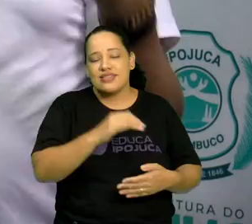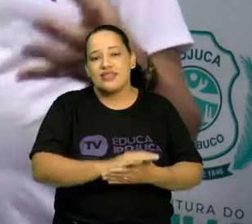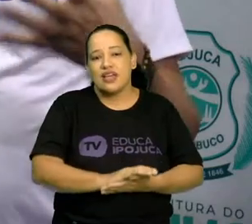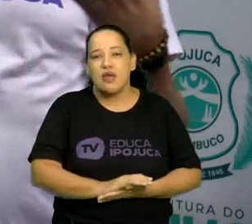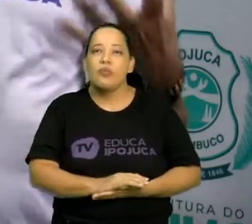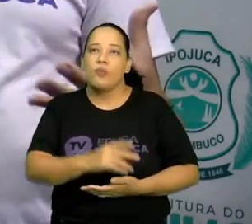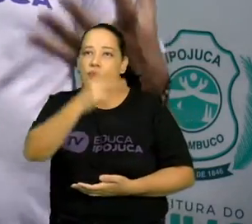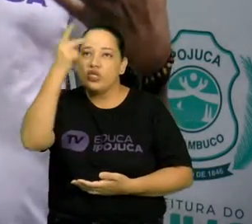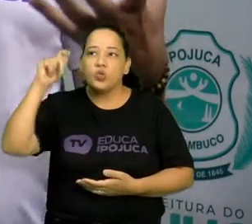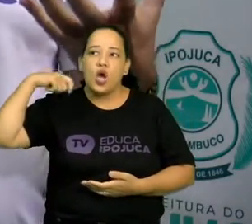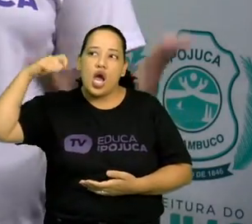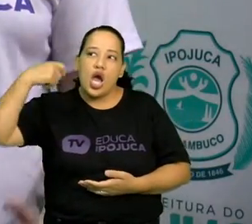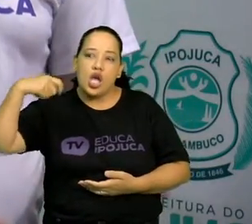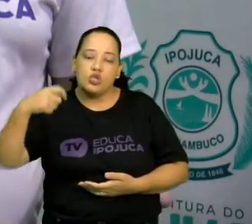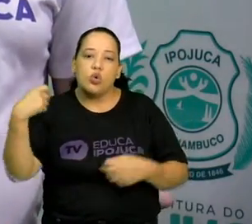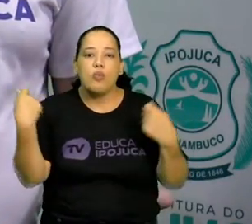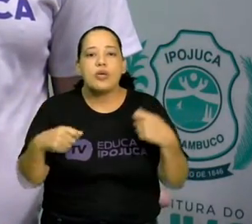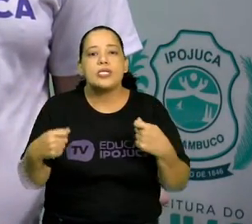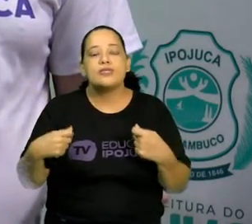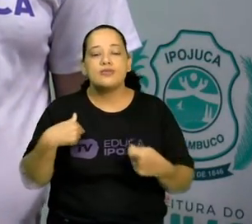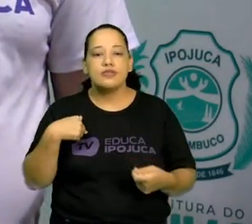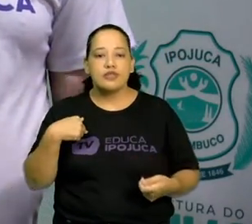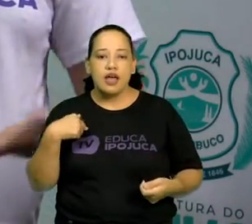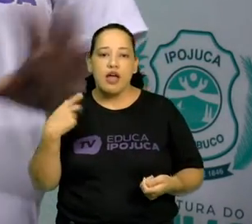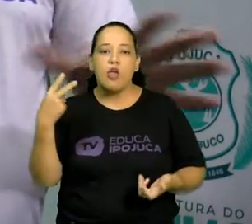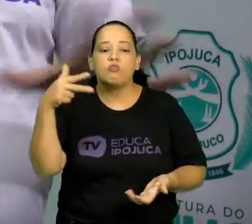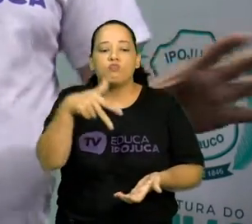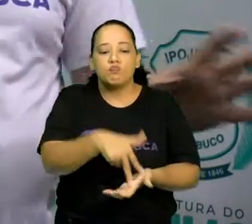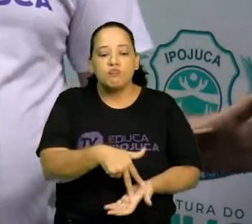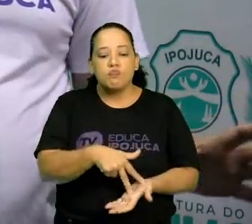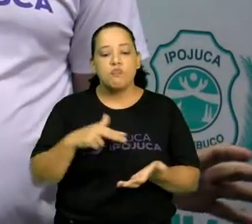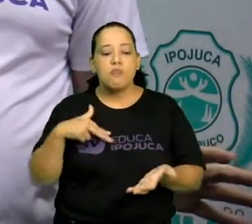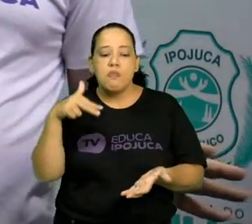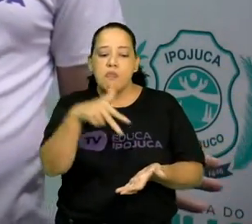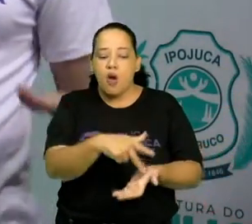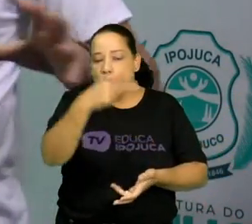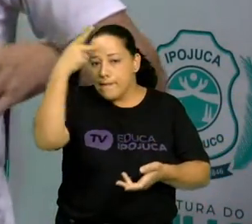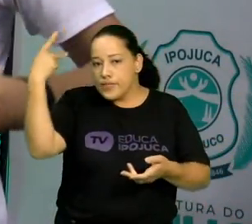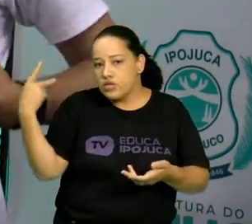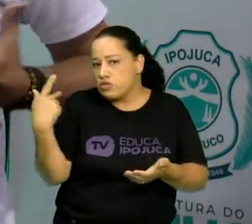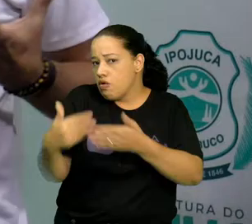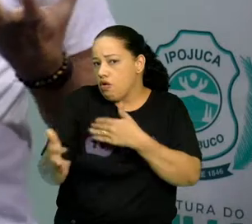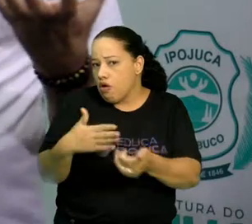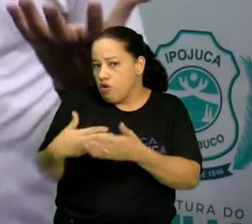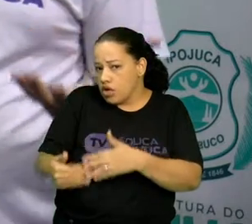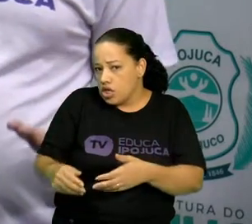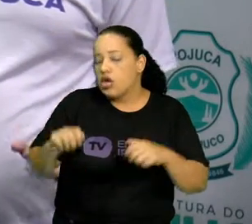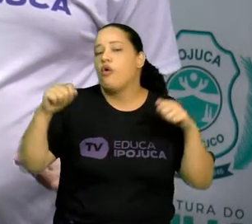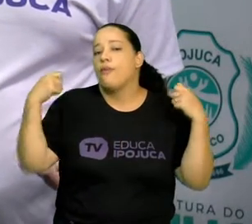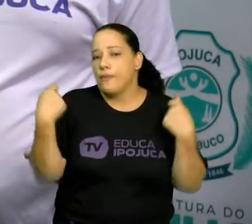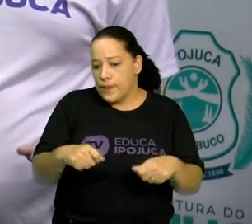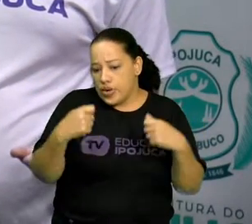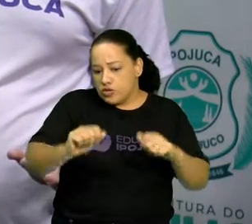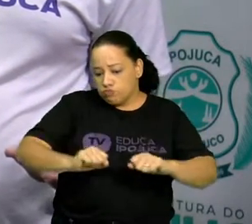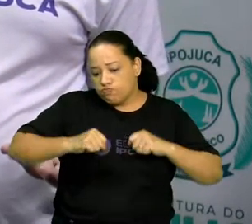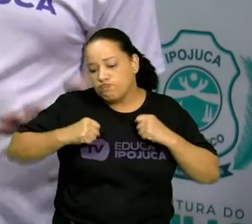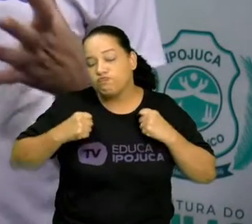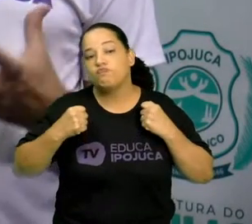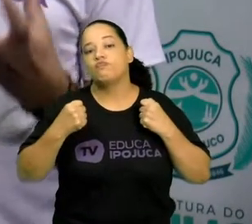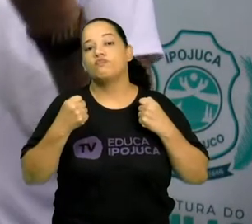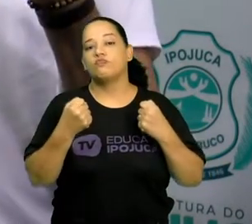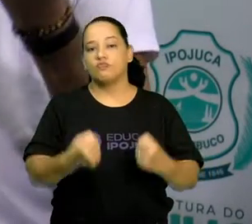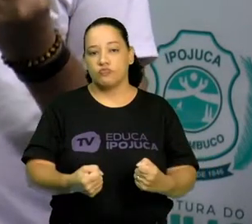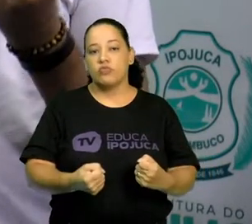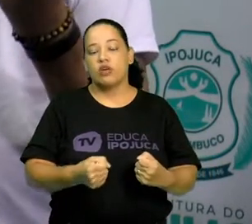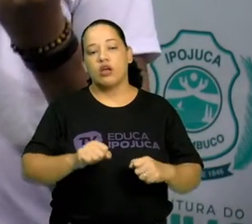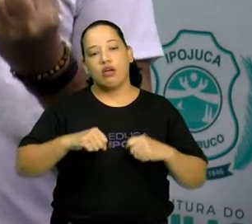conquistar o direito de estar no palco. O palco não é para qualquer pessoa. Você tem que conquistar o direito de estar ali. Você